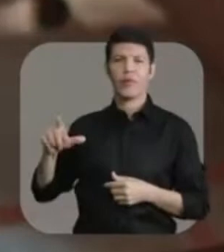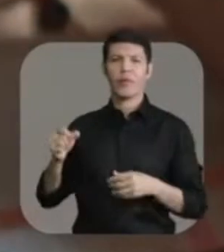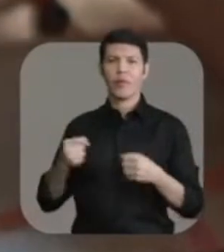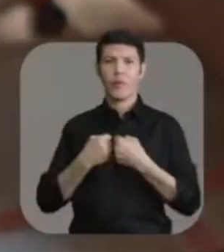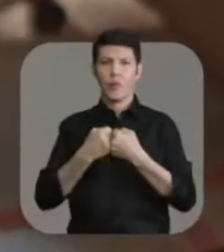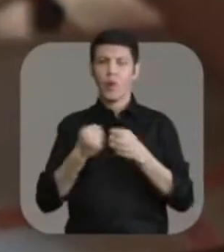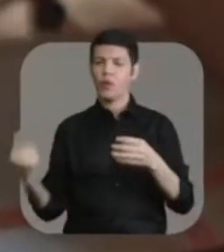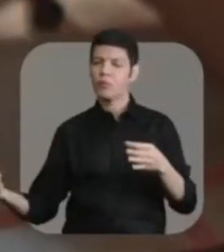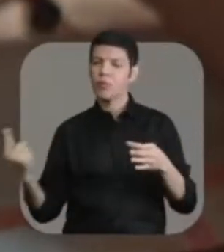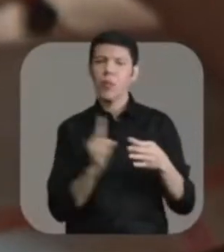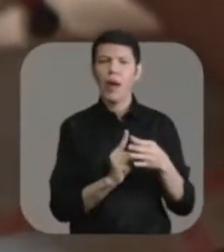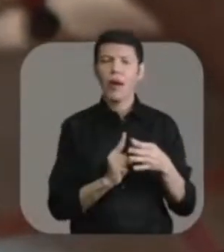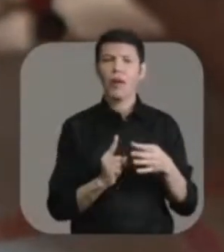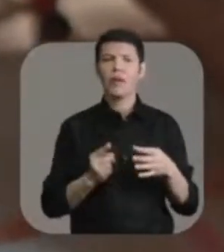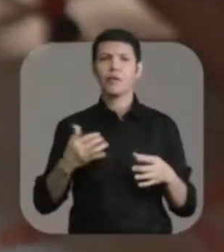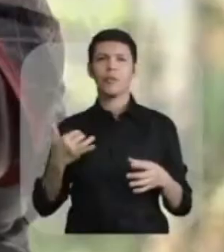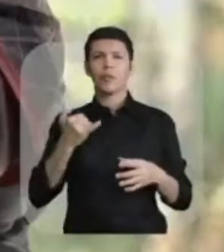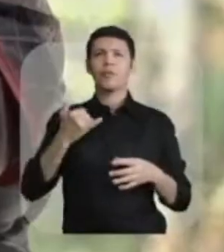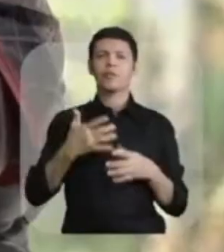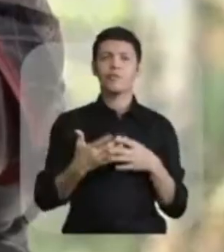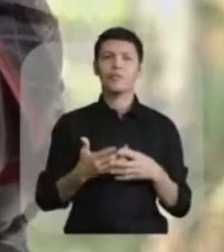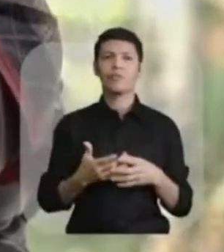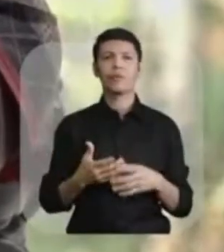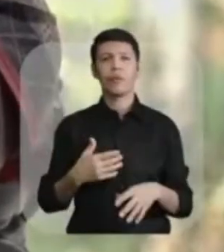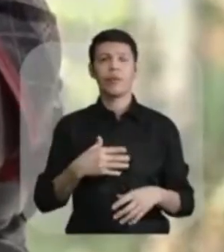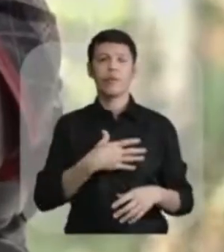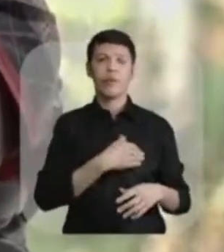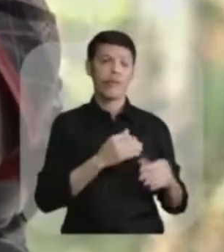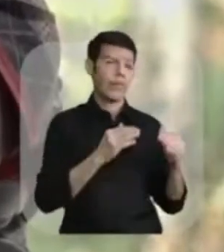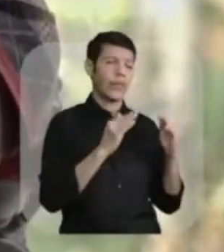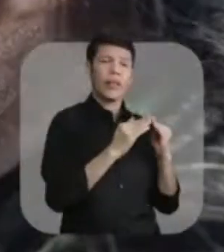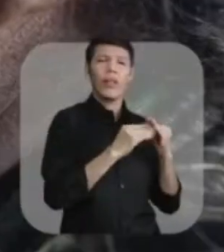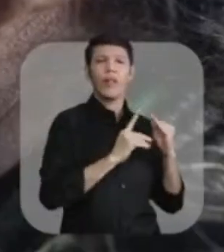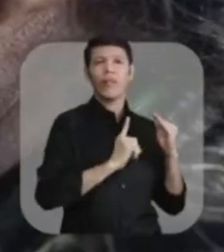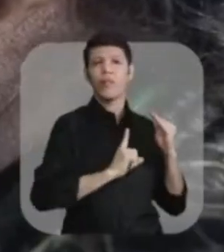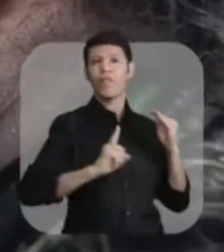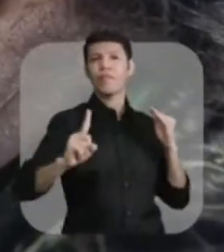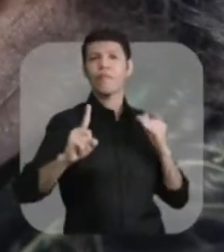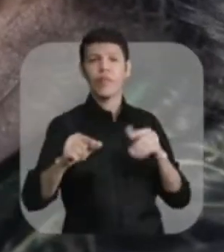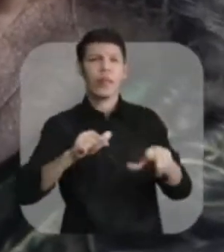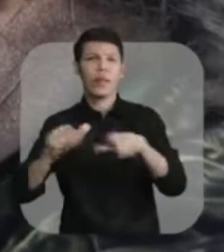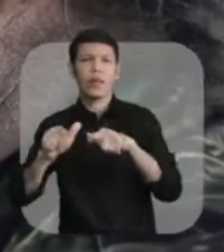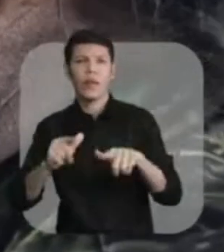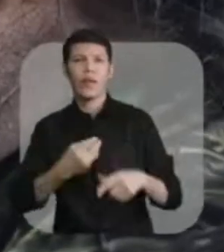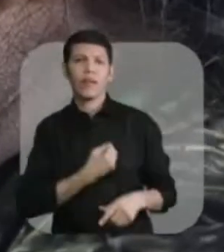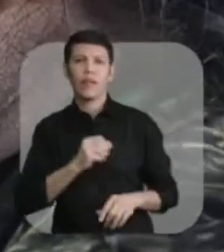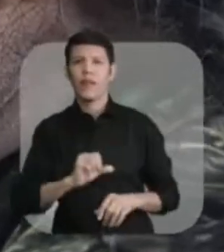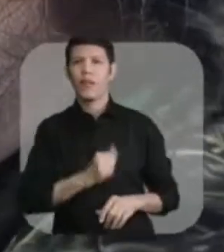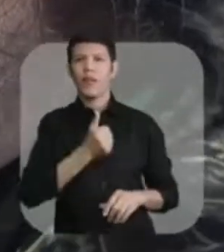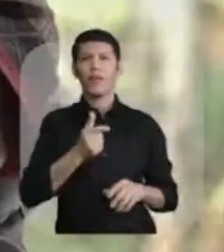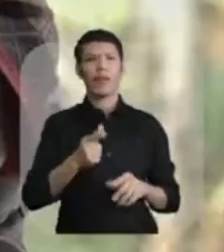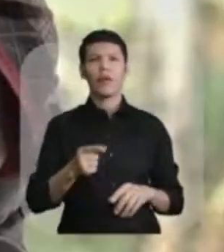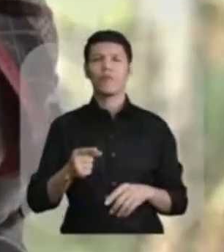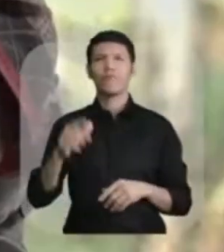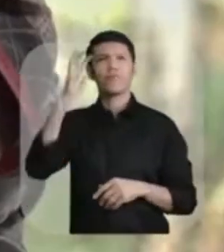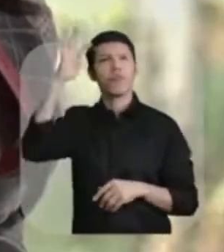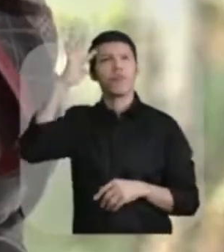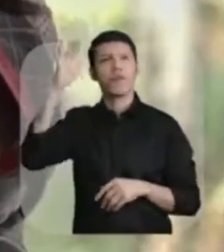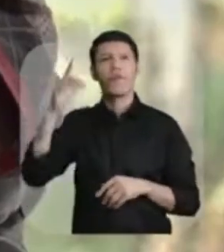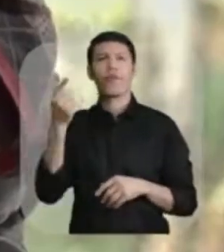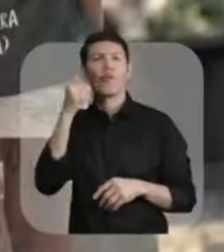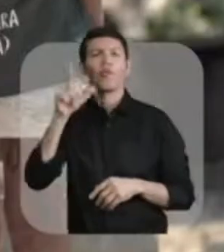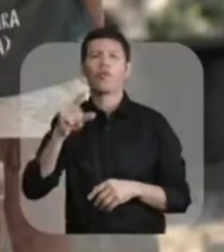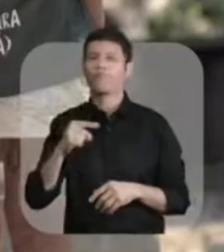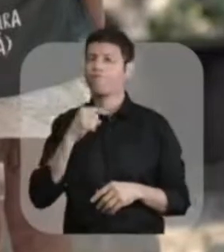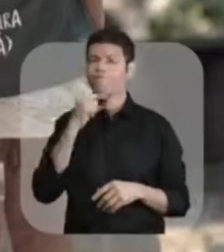assaltantes em um ônibus, foi uma delas. Melquisedeque teve que sair daqui, vai buscar uma vida melhor, e não chegou a